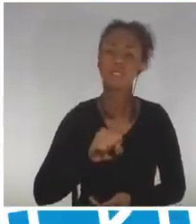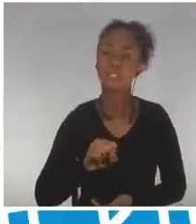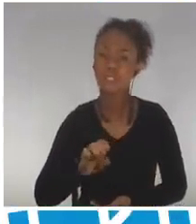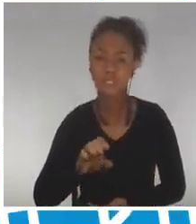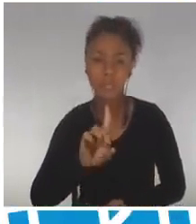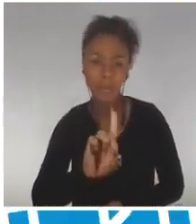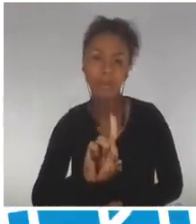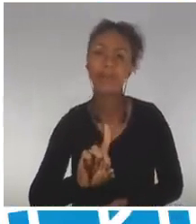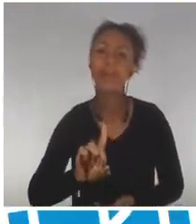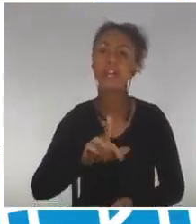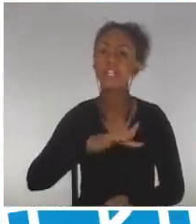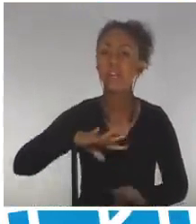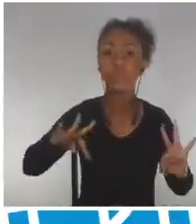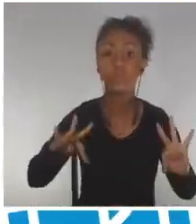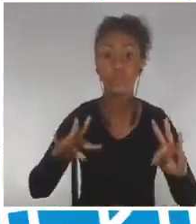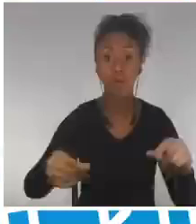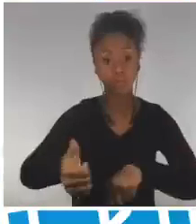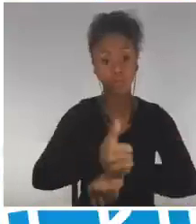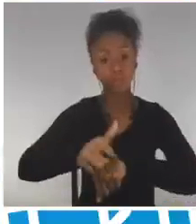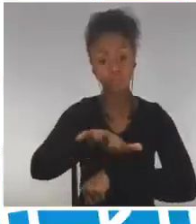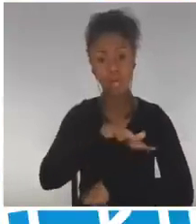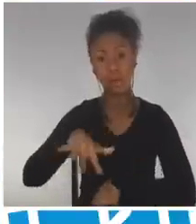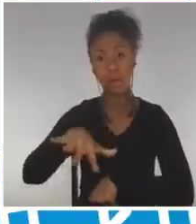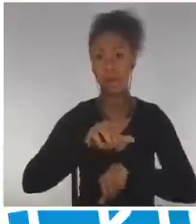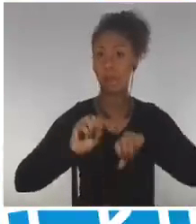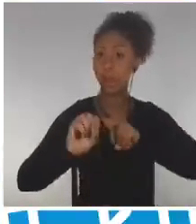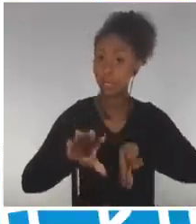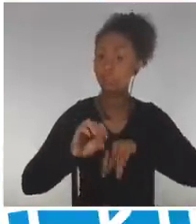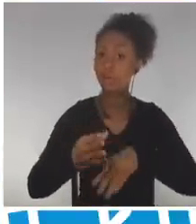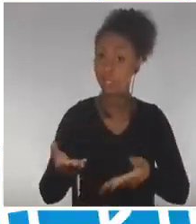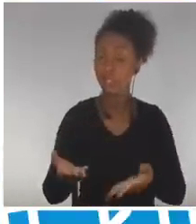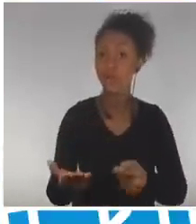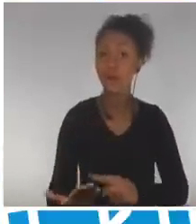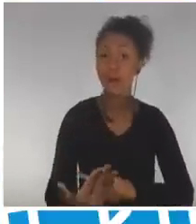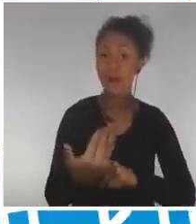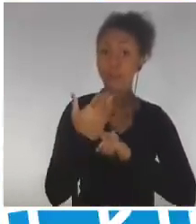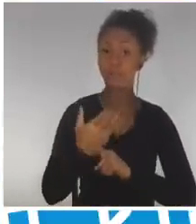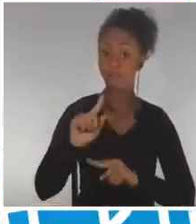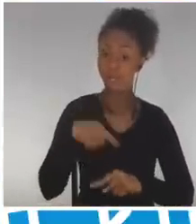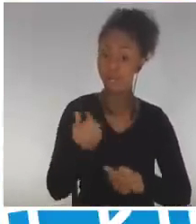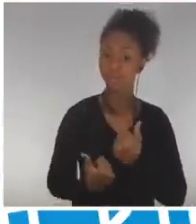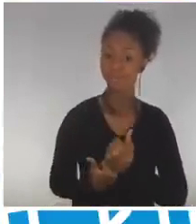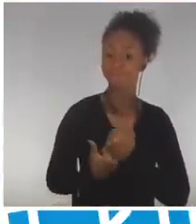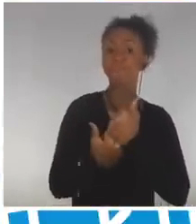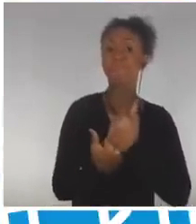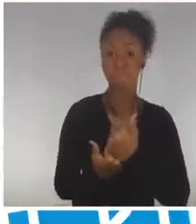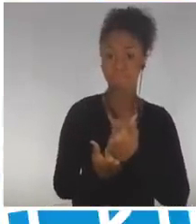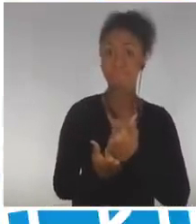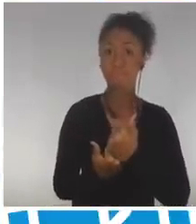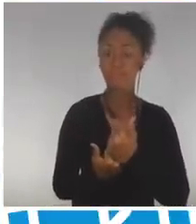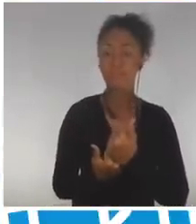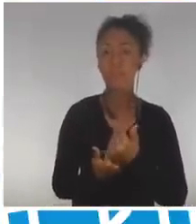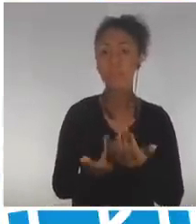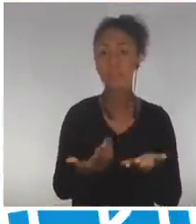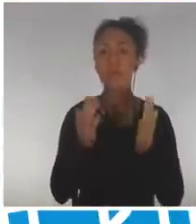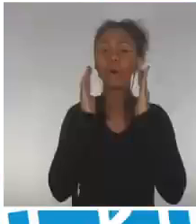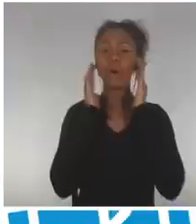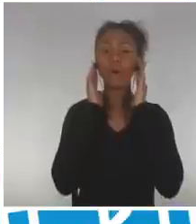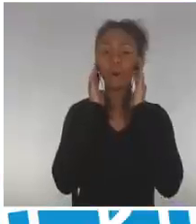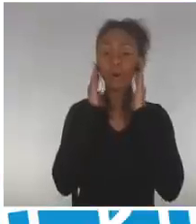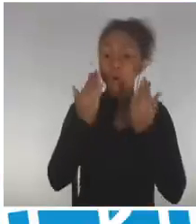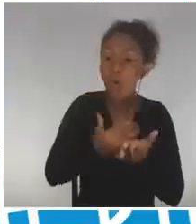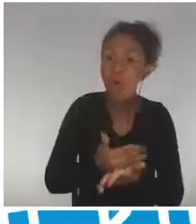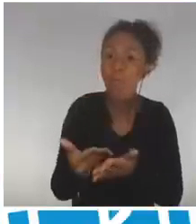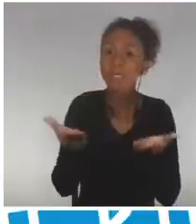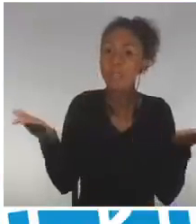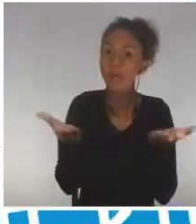da educação para nos dar suporte, né? Nós vamos iniciar o processo de escuta